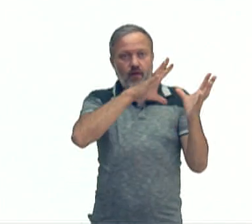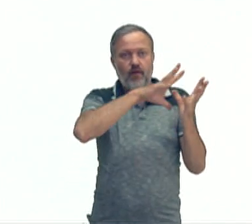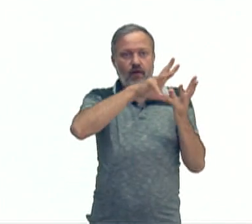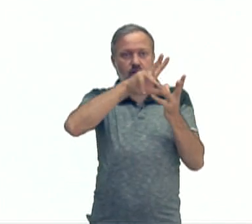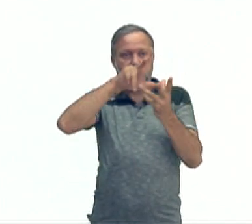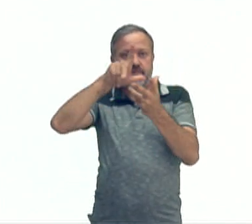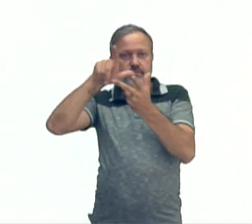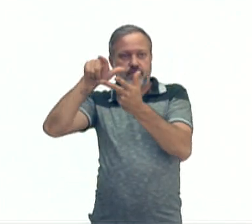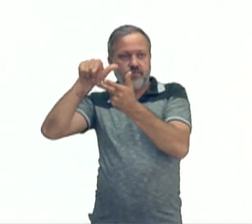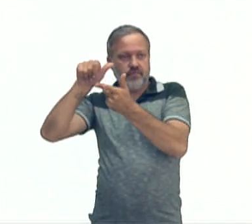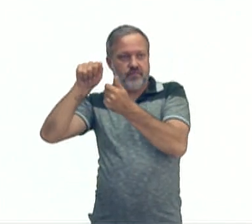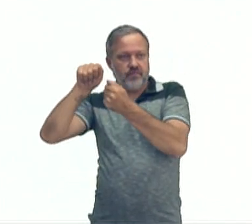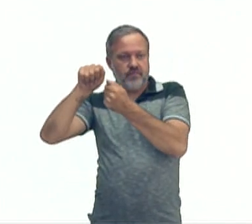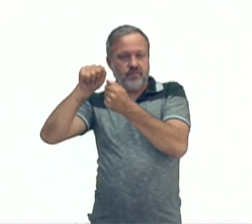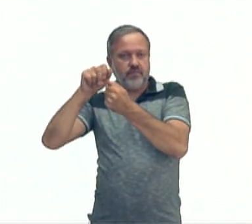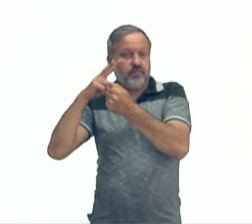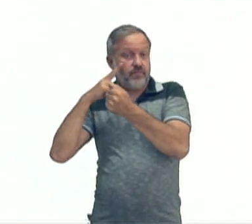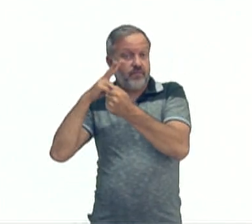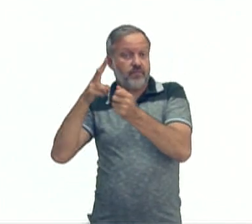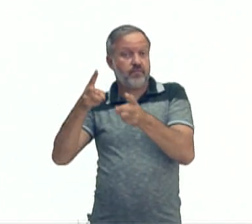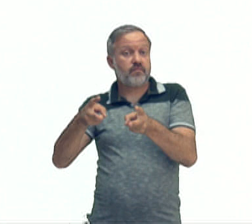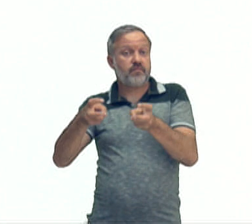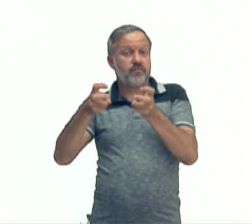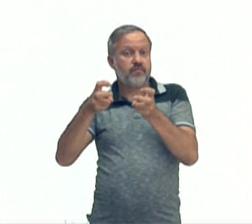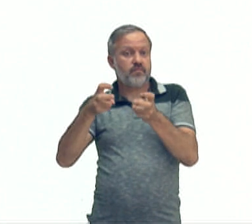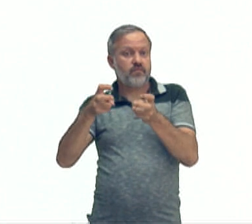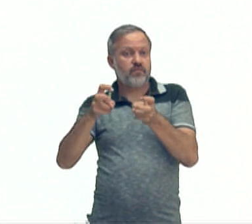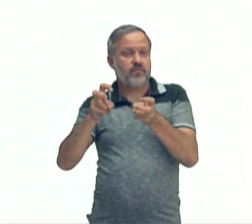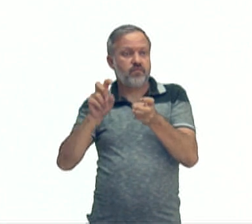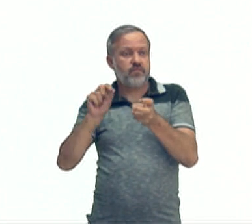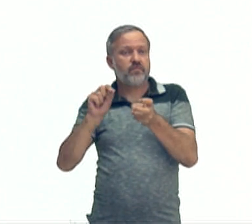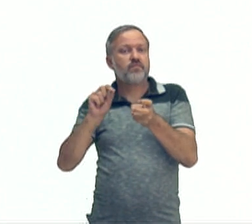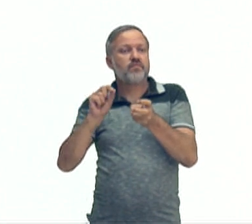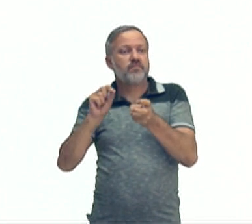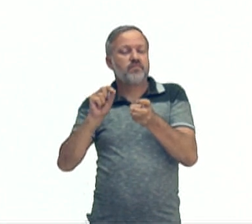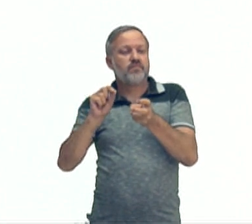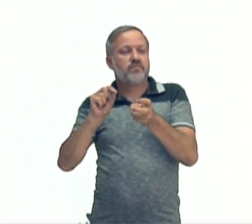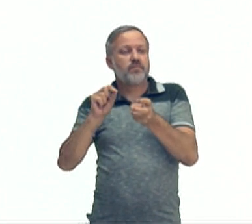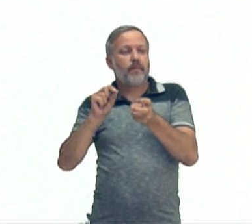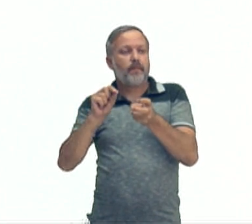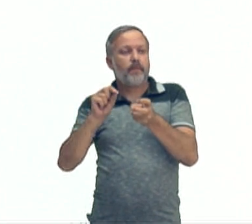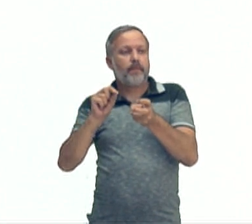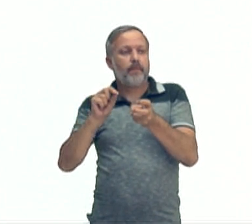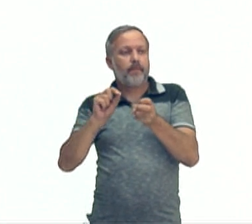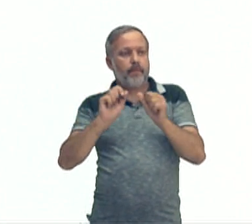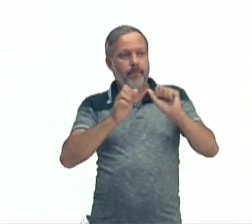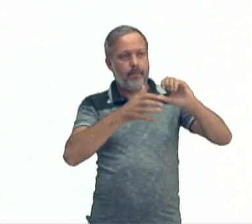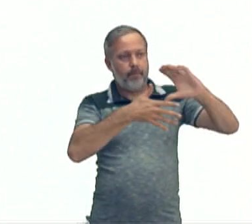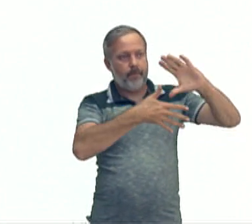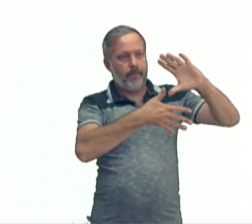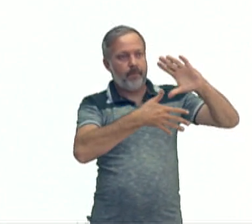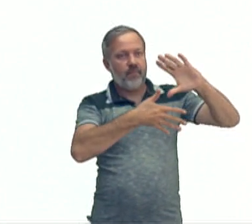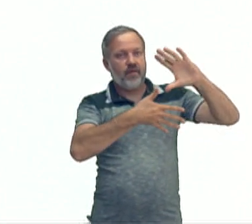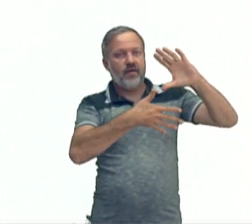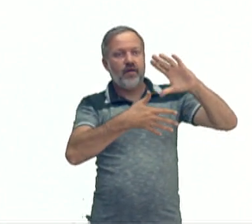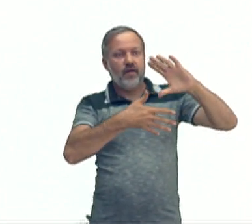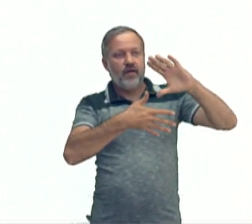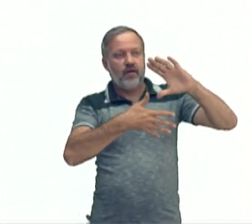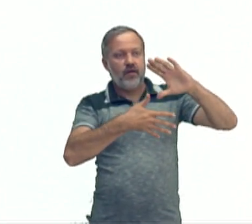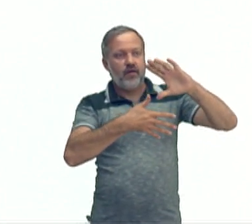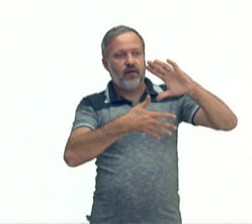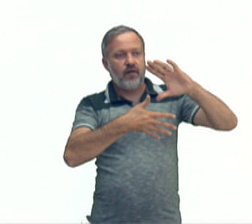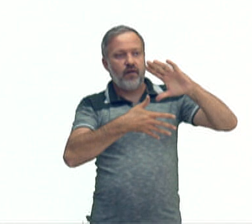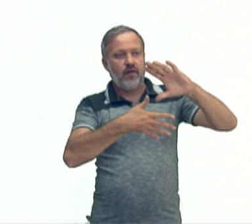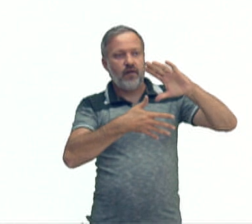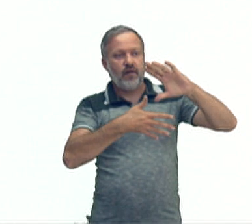coloquei para vocês da seguinte maneira. Você pode interpretar ele como, em branco, né,